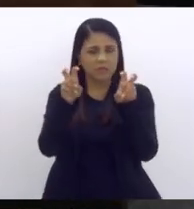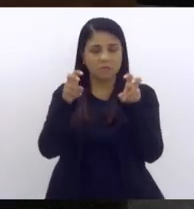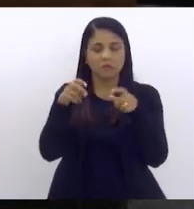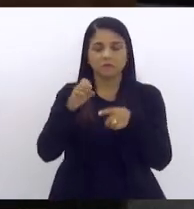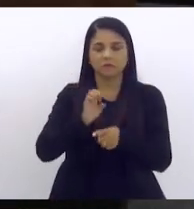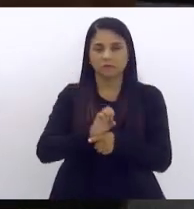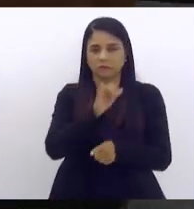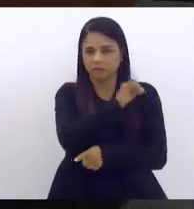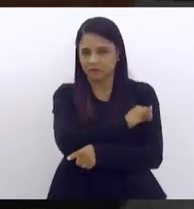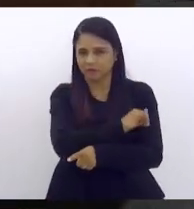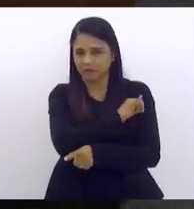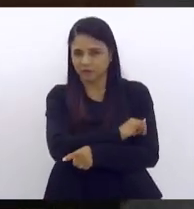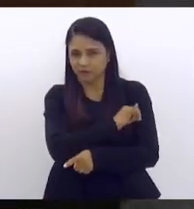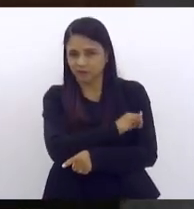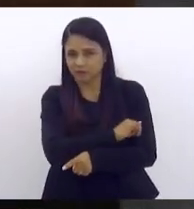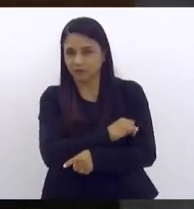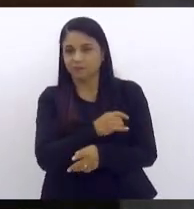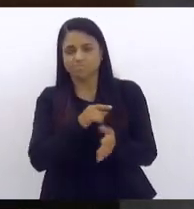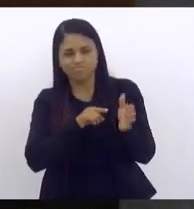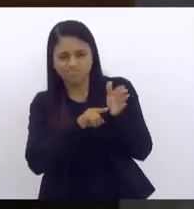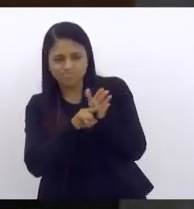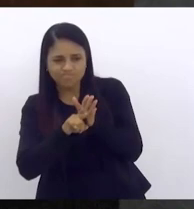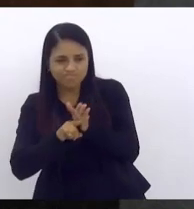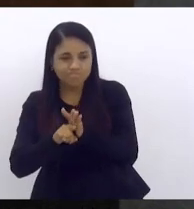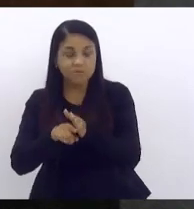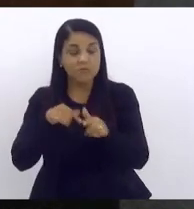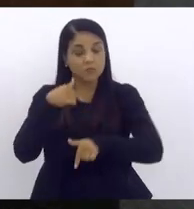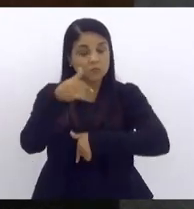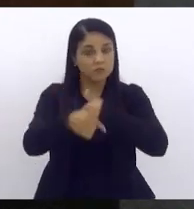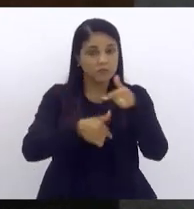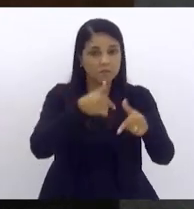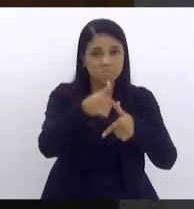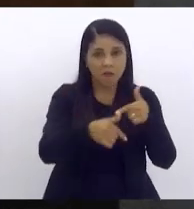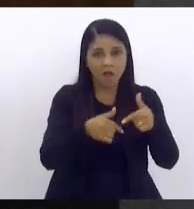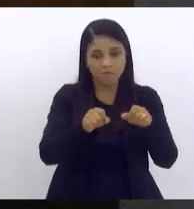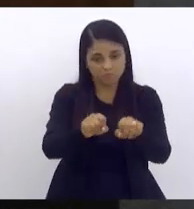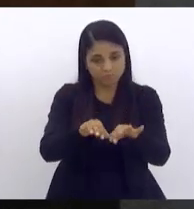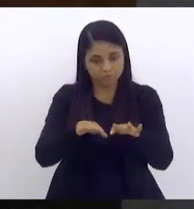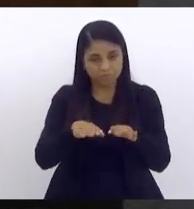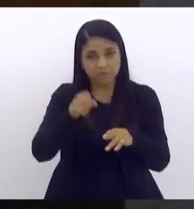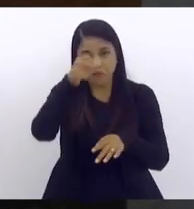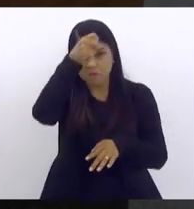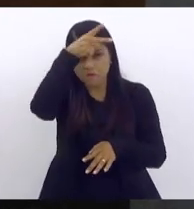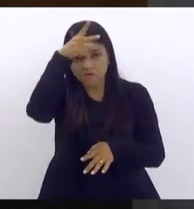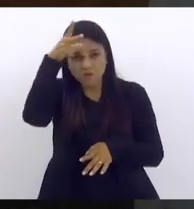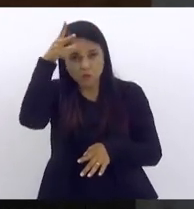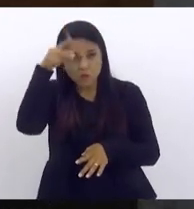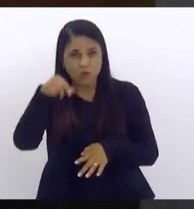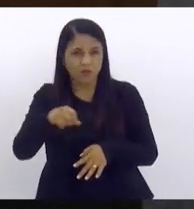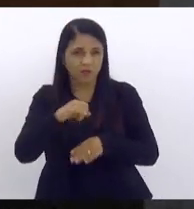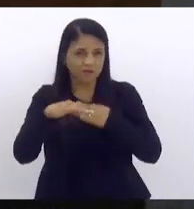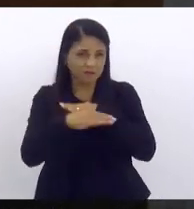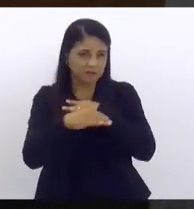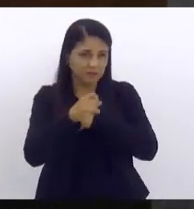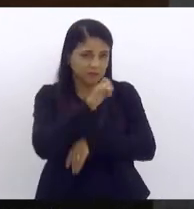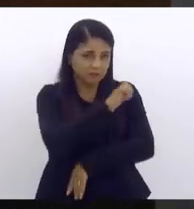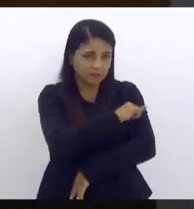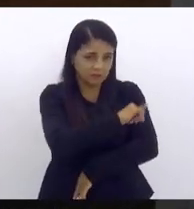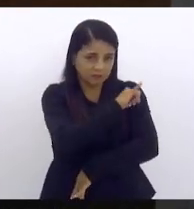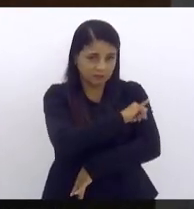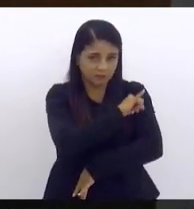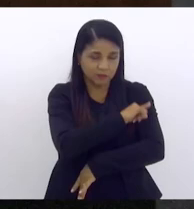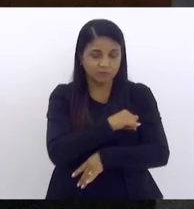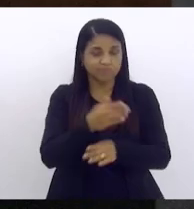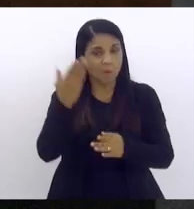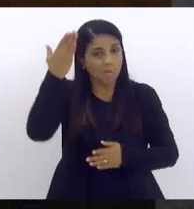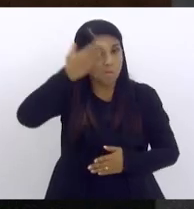Estado e pelo trabalho que a gente vem realizando aqui com relação à Prefeitura do Rio de Janeiro. Quer dizer, é a maior prova de que o